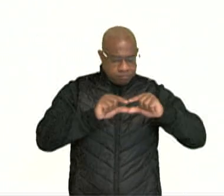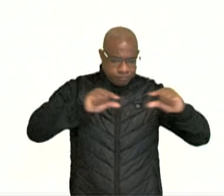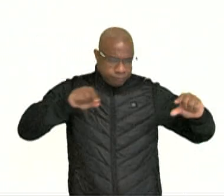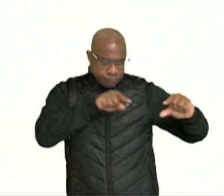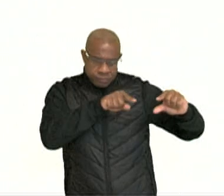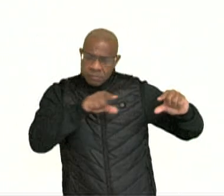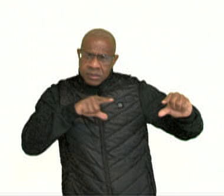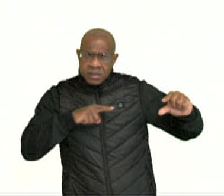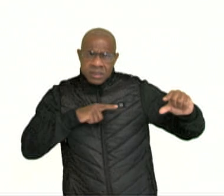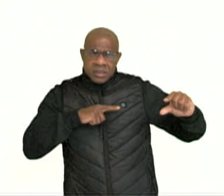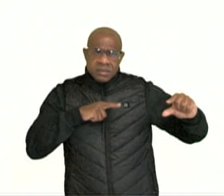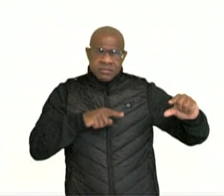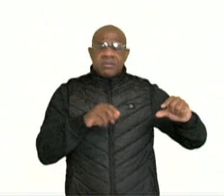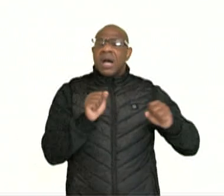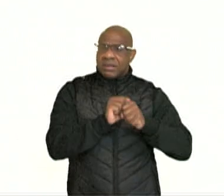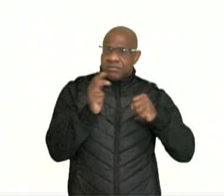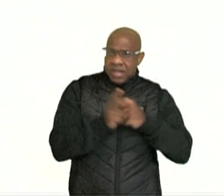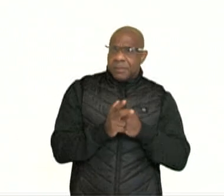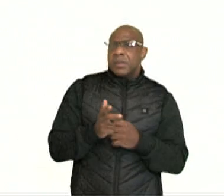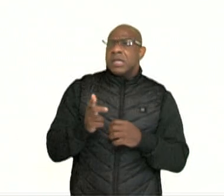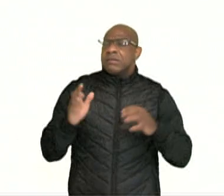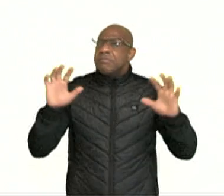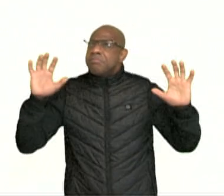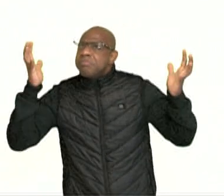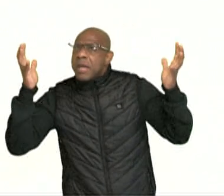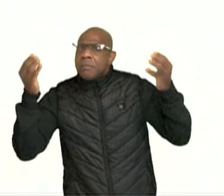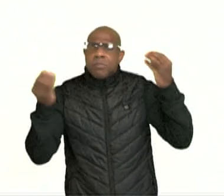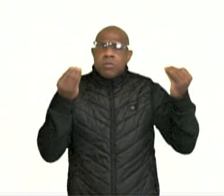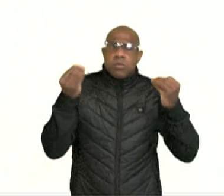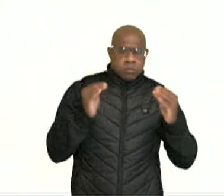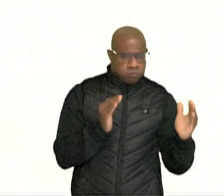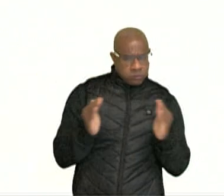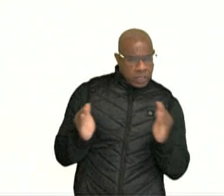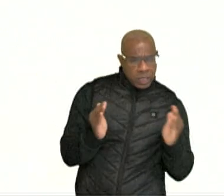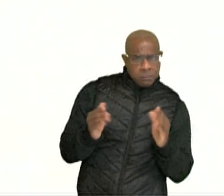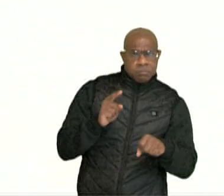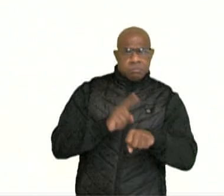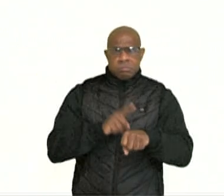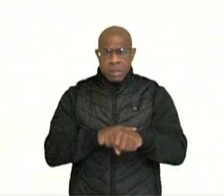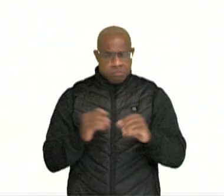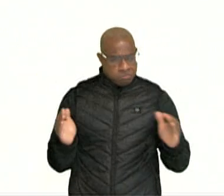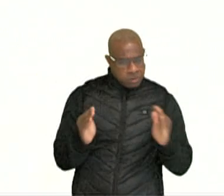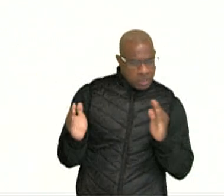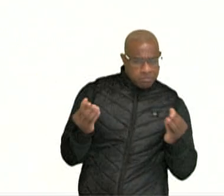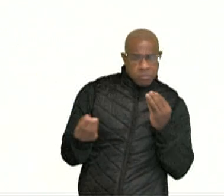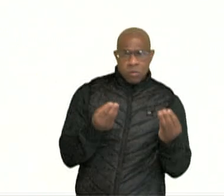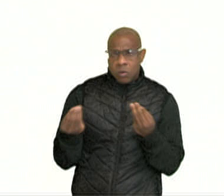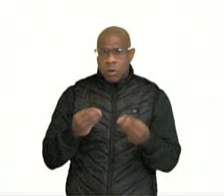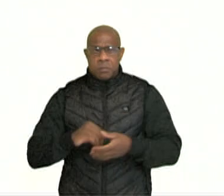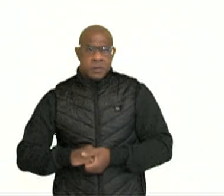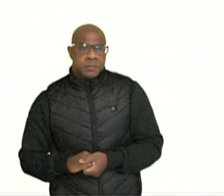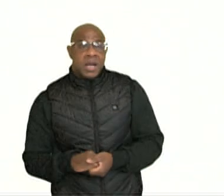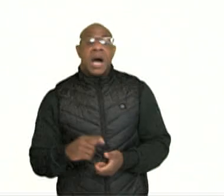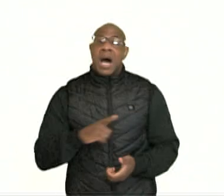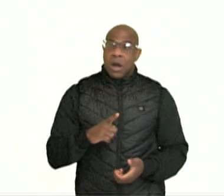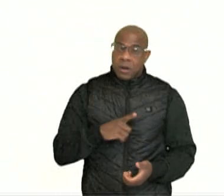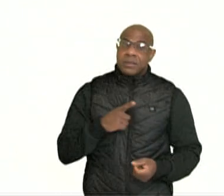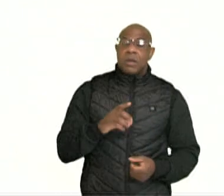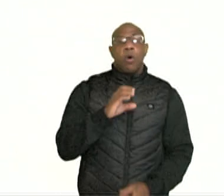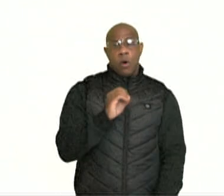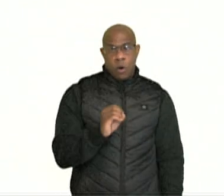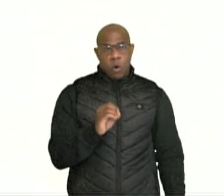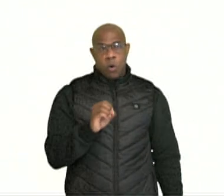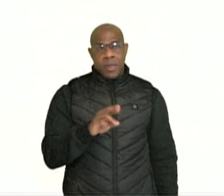simples, eu tinha um advérbio de tempo, locução adverbial de tempo. Agora eu vou ter uma oração subordinada